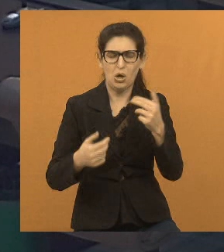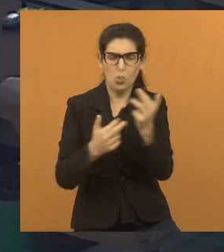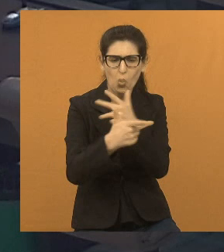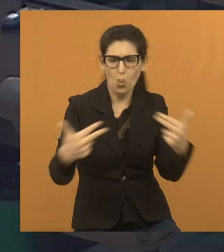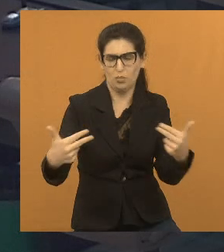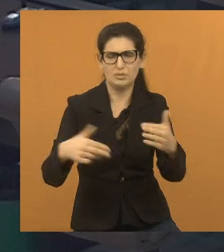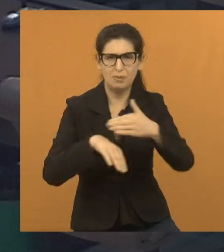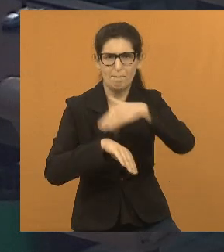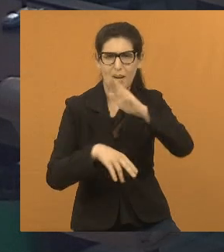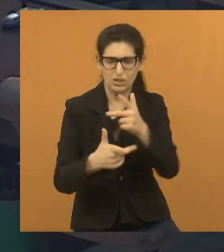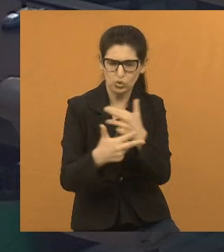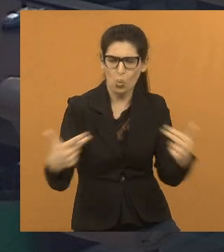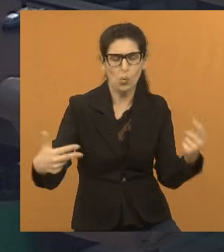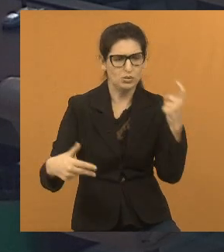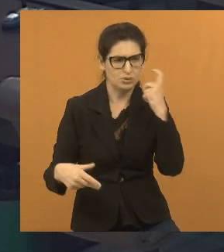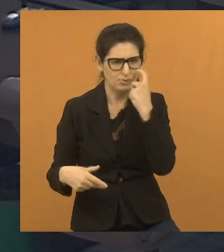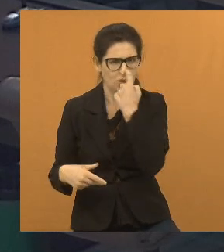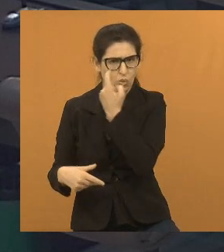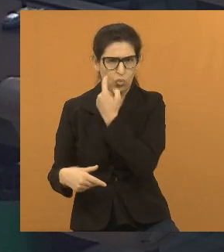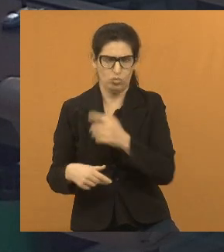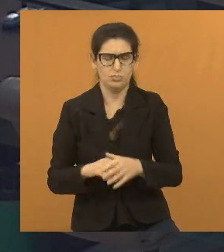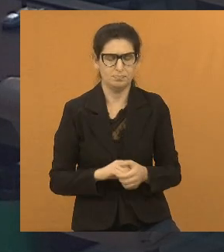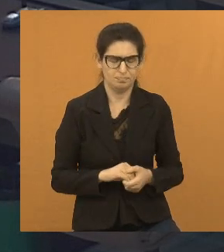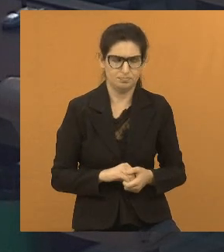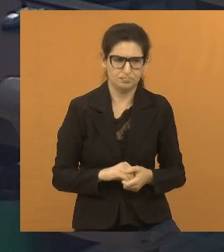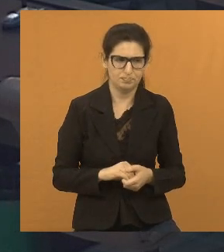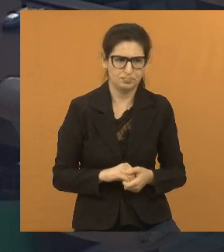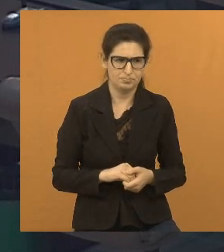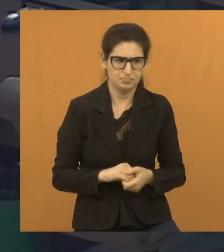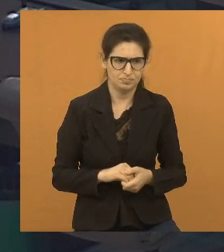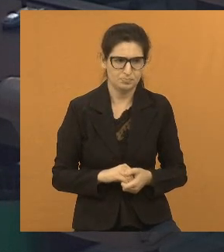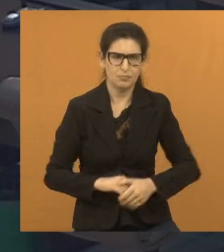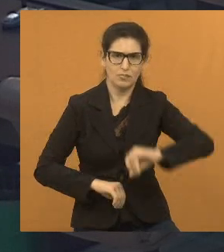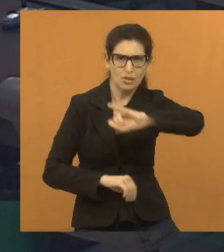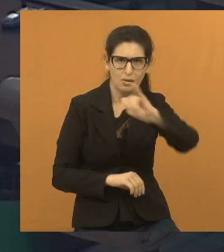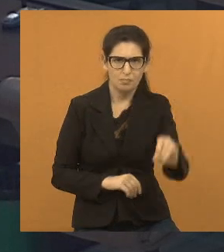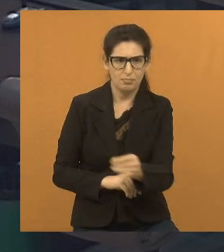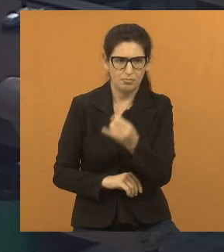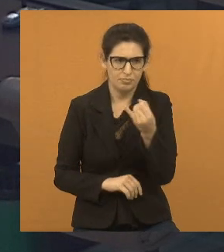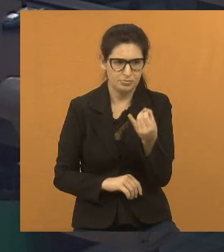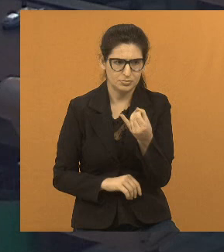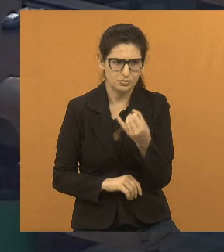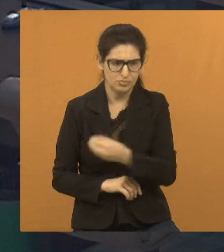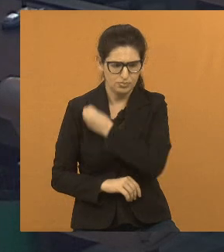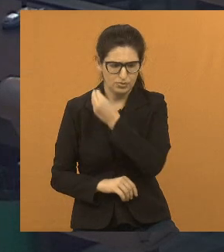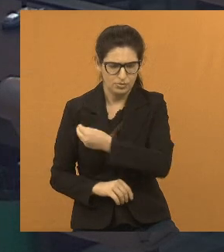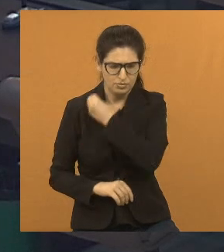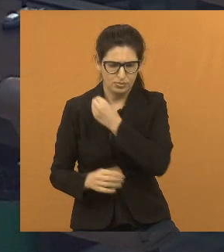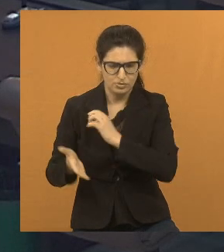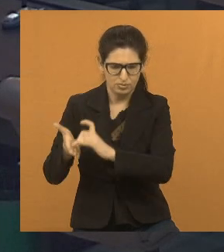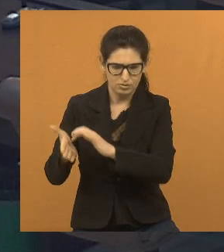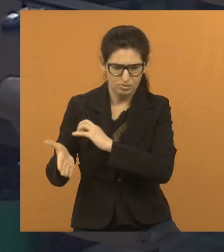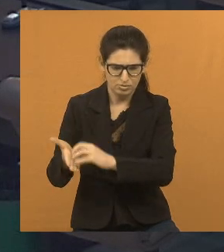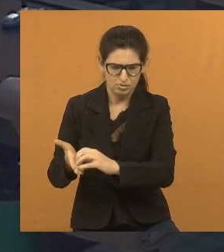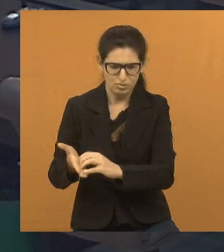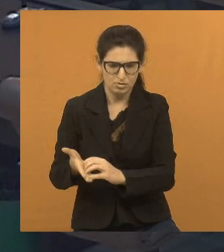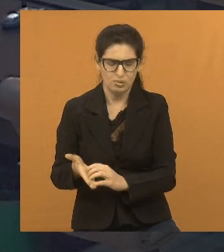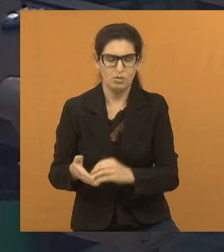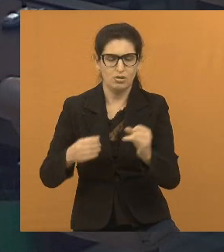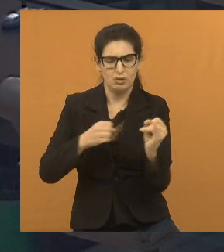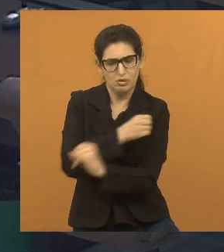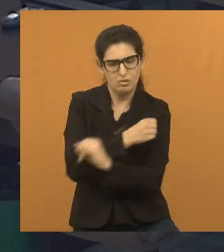Aqui é o trevo do Geraldo Scavone. Aproveitando ainda a presença do secretário municipal de